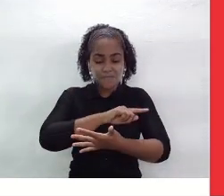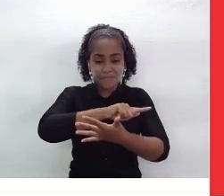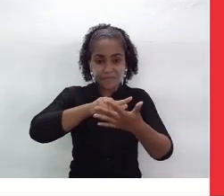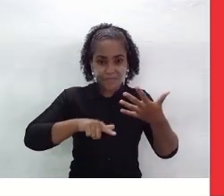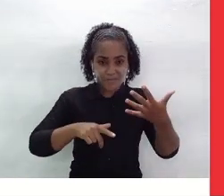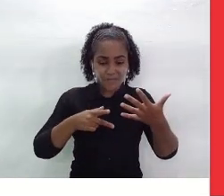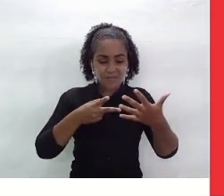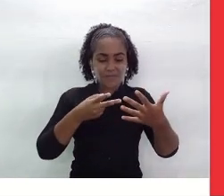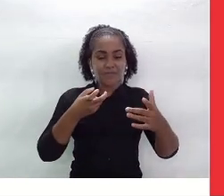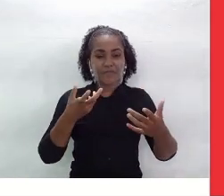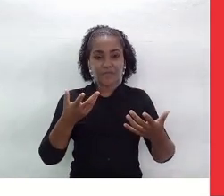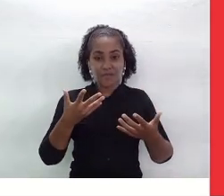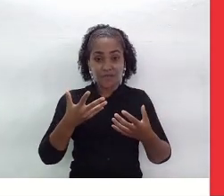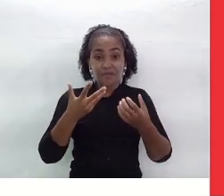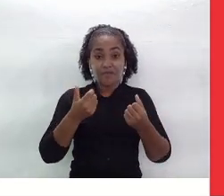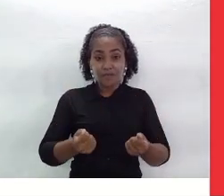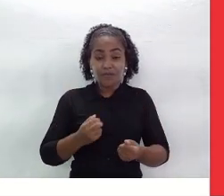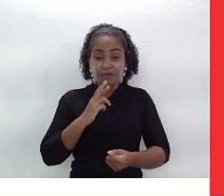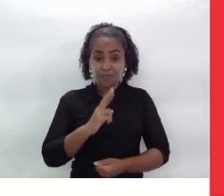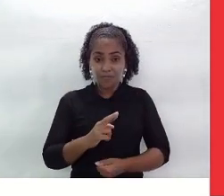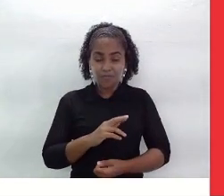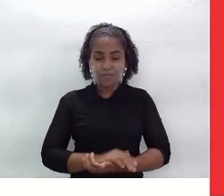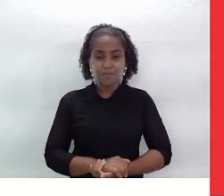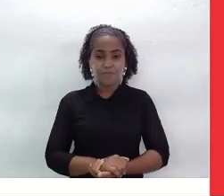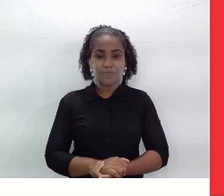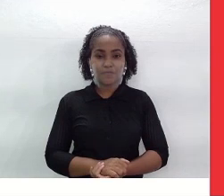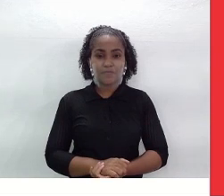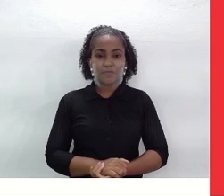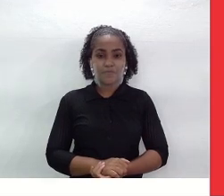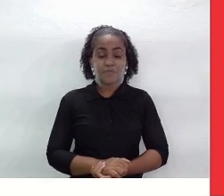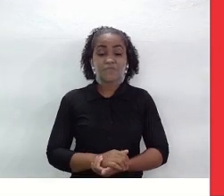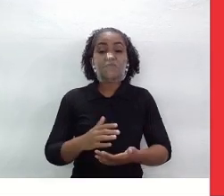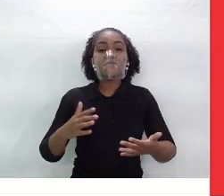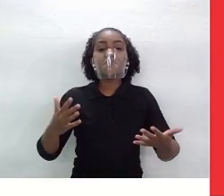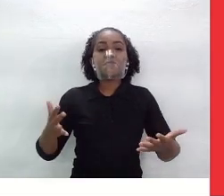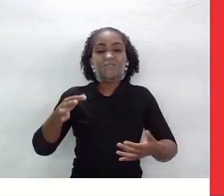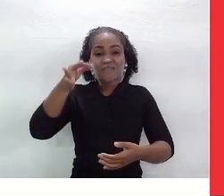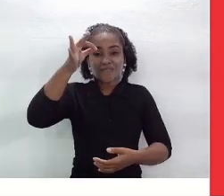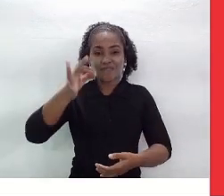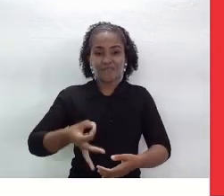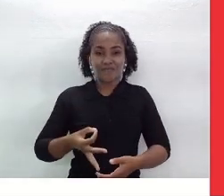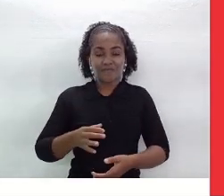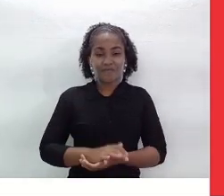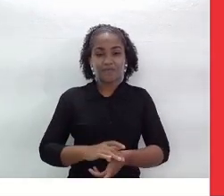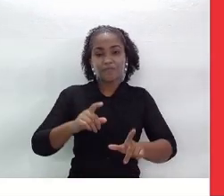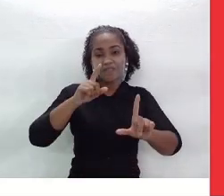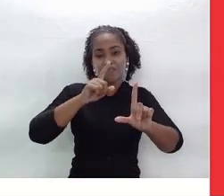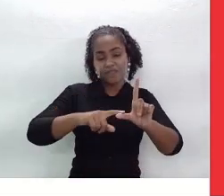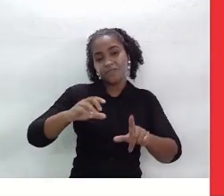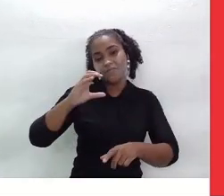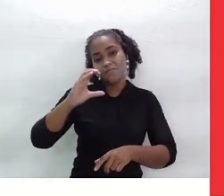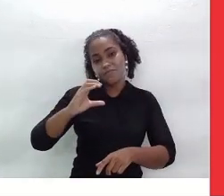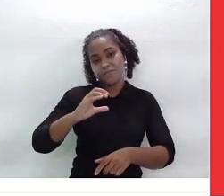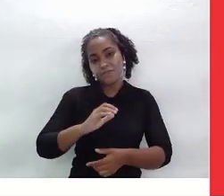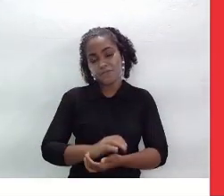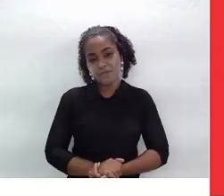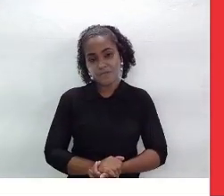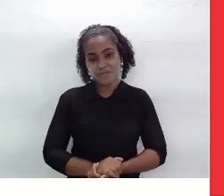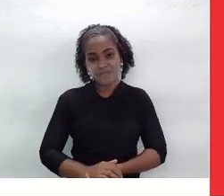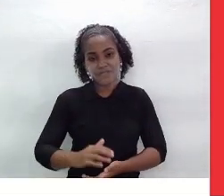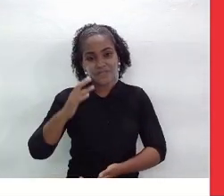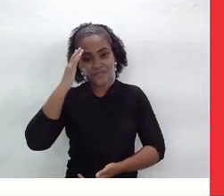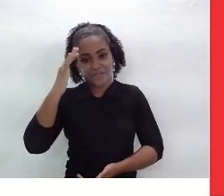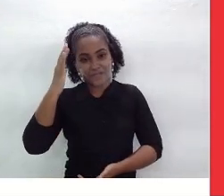alternativas. Vamos lá para a nossa resposta. A resposta correta é a letra C. É a teoria que